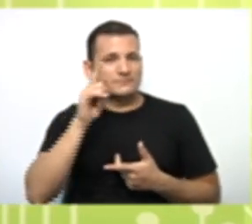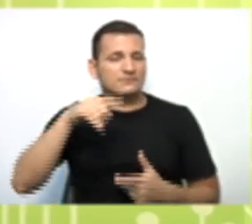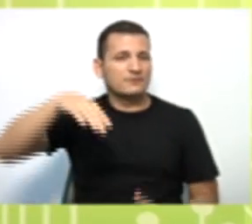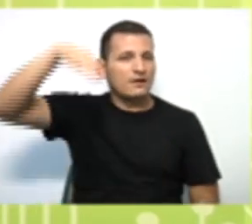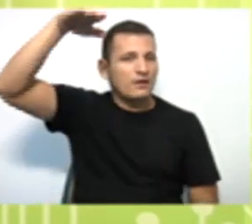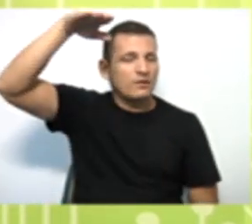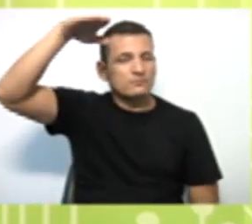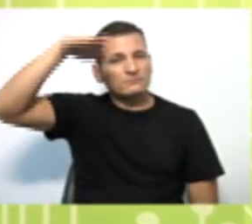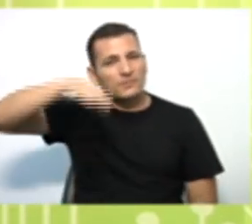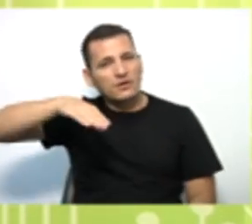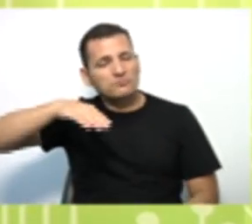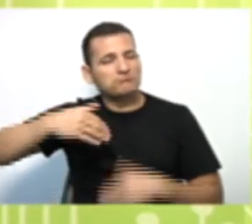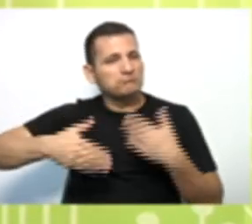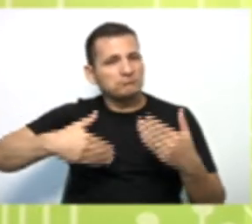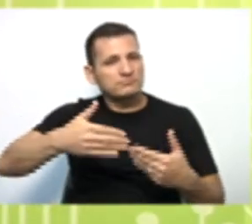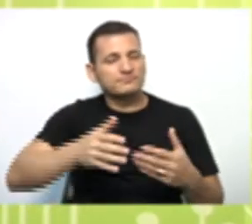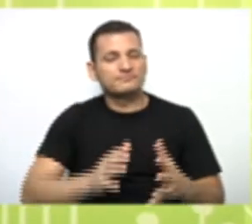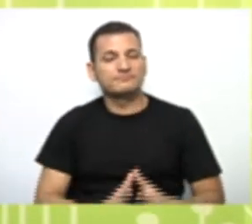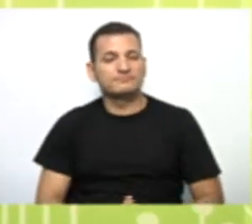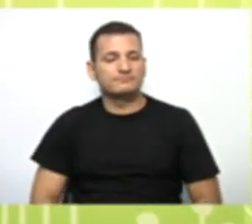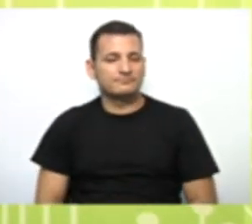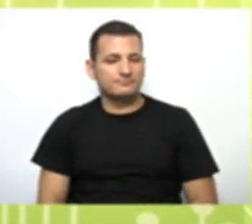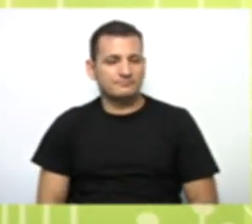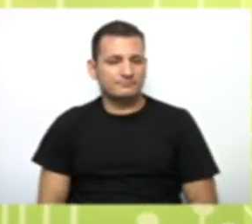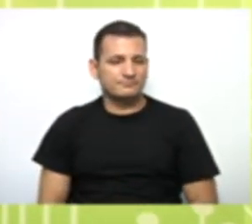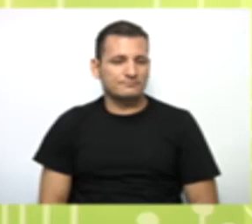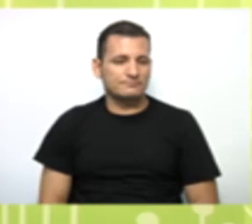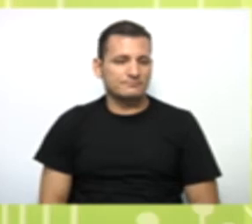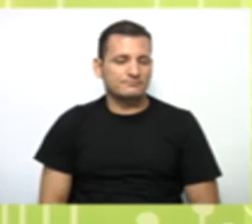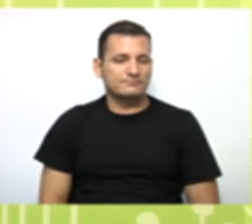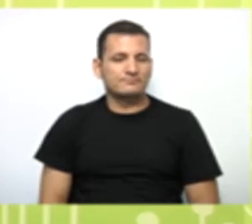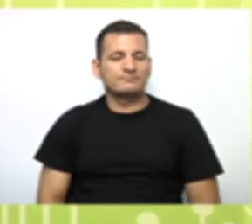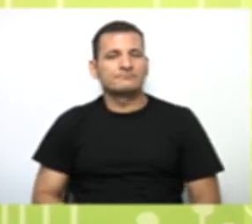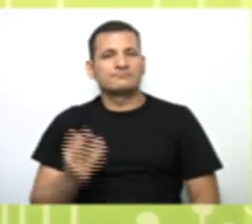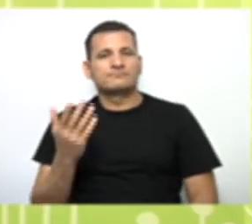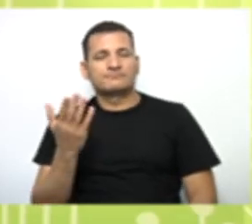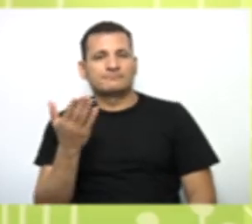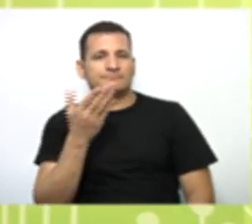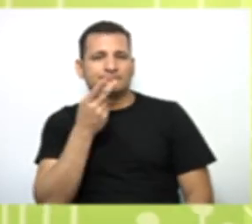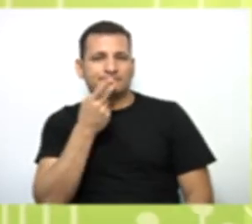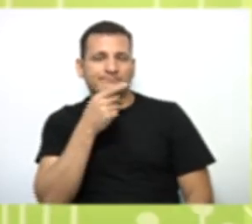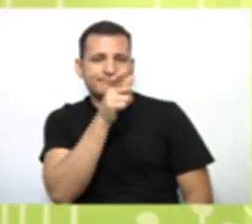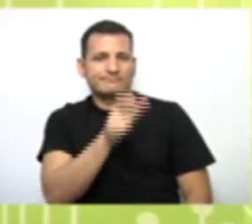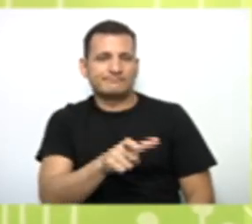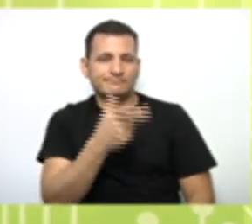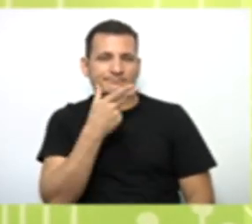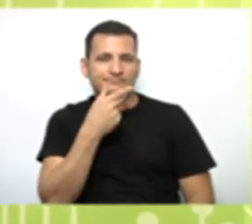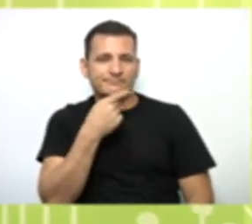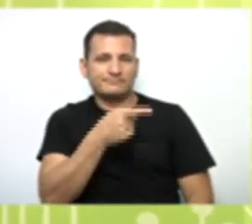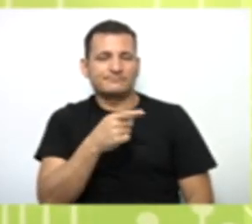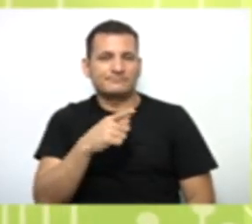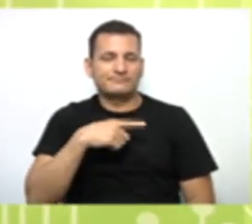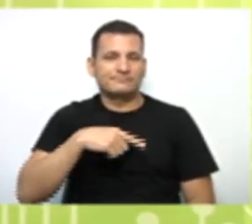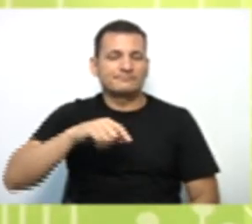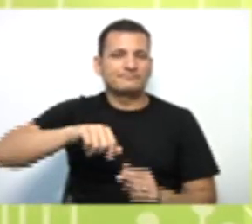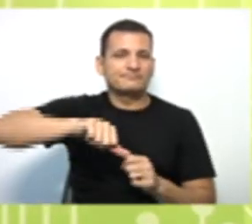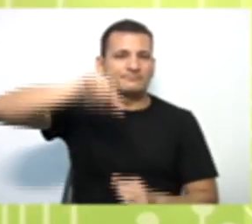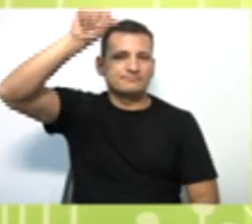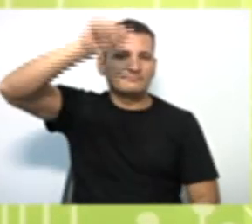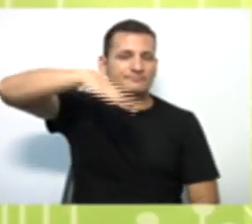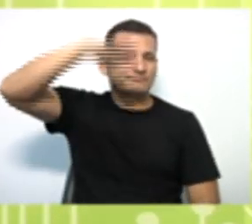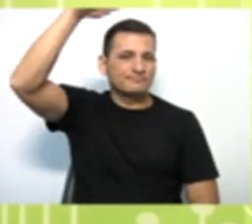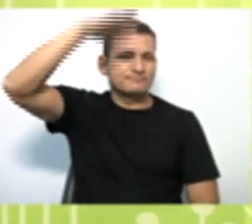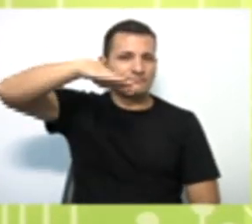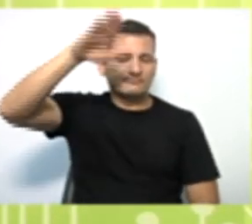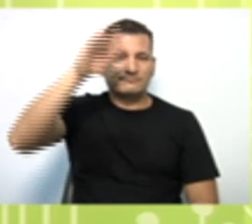alto, baixo e assim por diante. Né? Assim como eles falam, esse cara tem 6,4, não sei qual é a medida de altura,